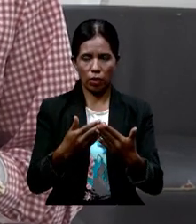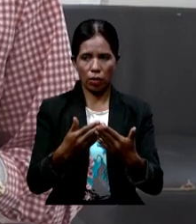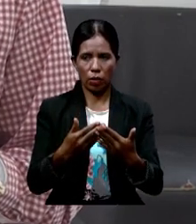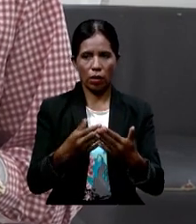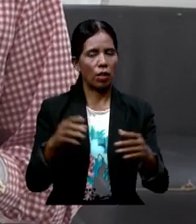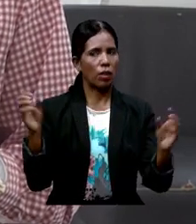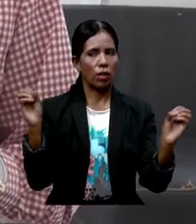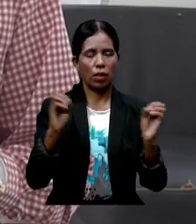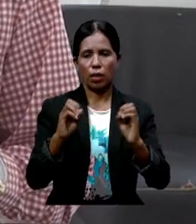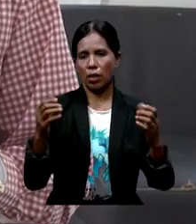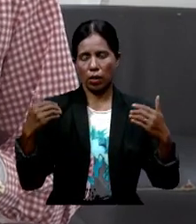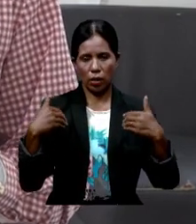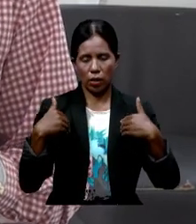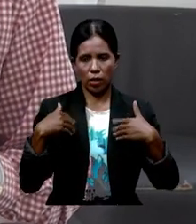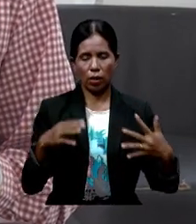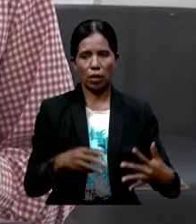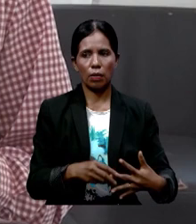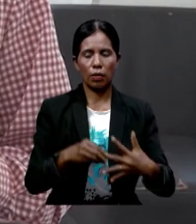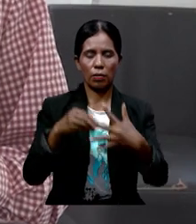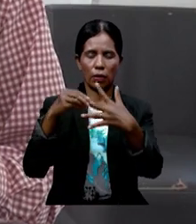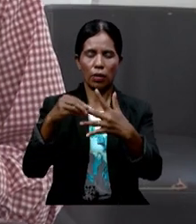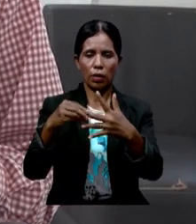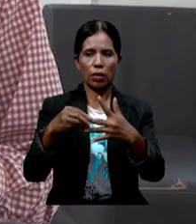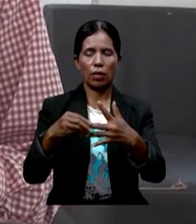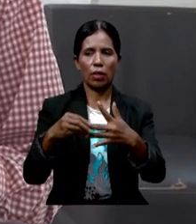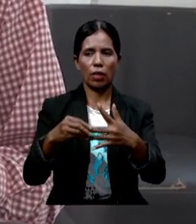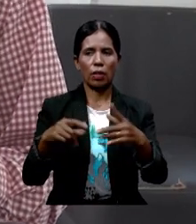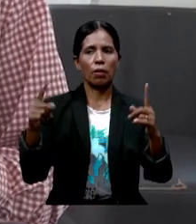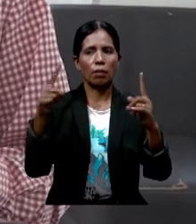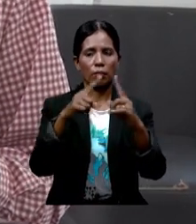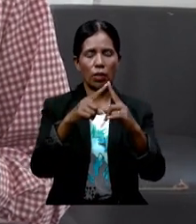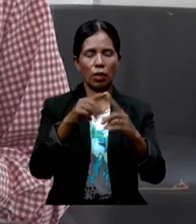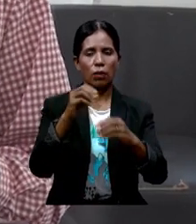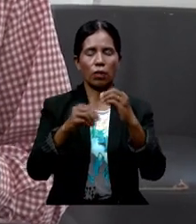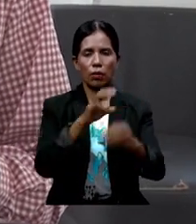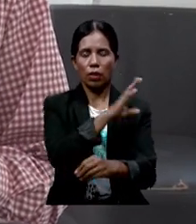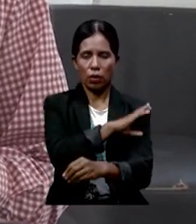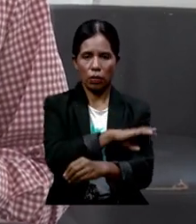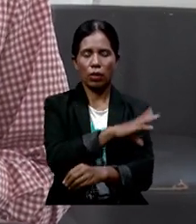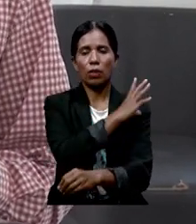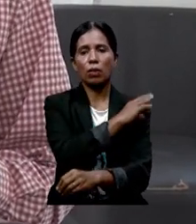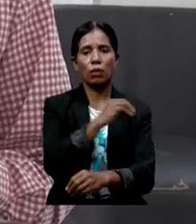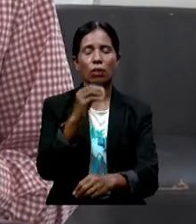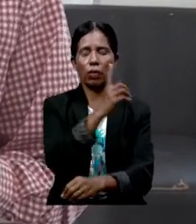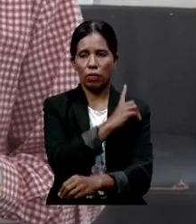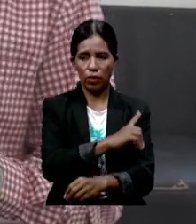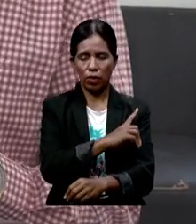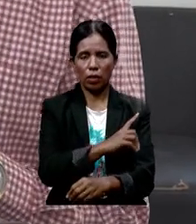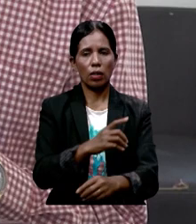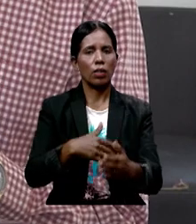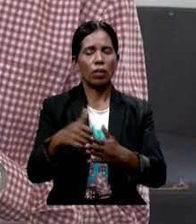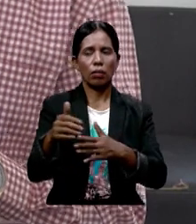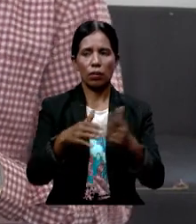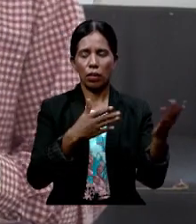iha specific dex ba iha assunto segurança ou defesa mai be dala ruma